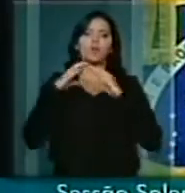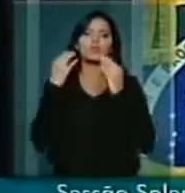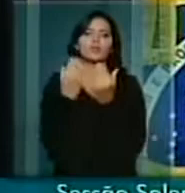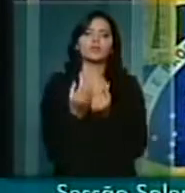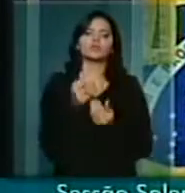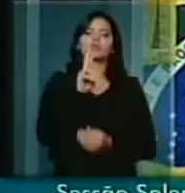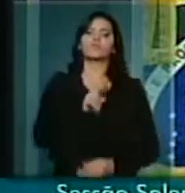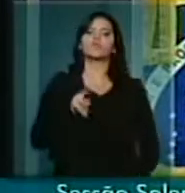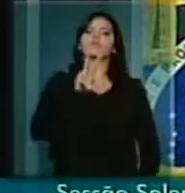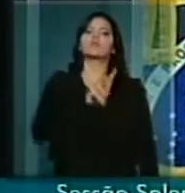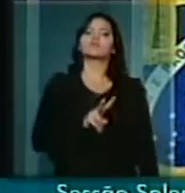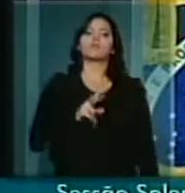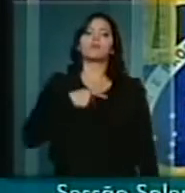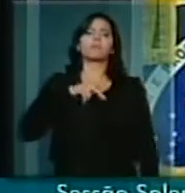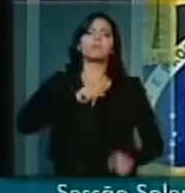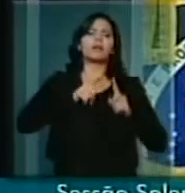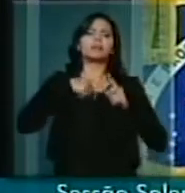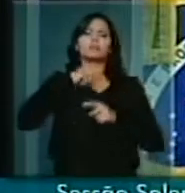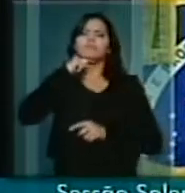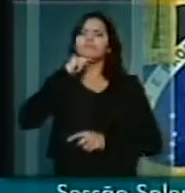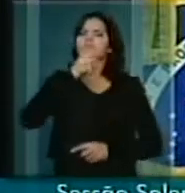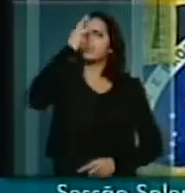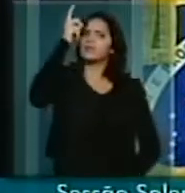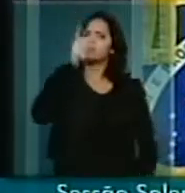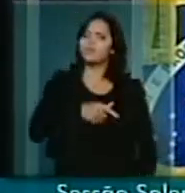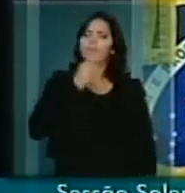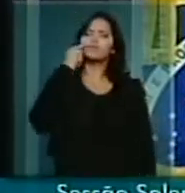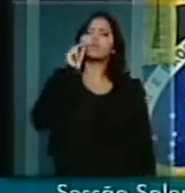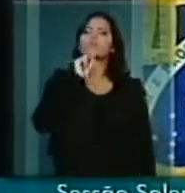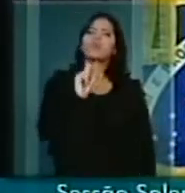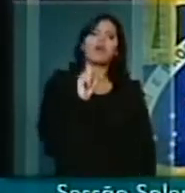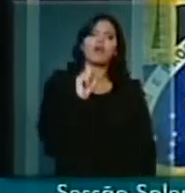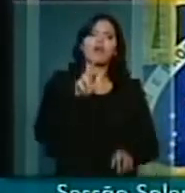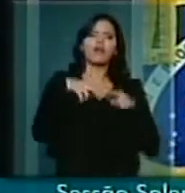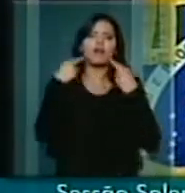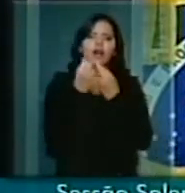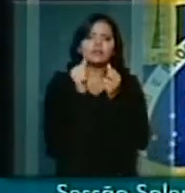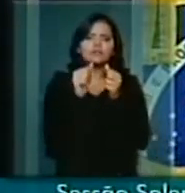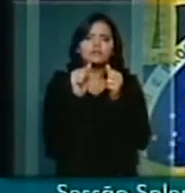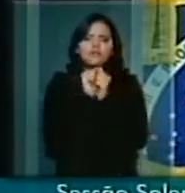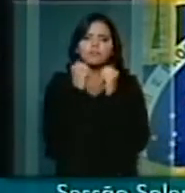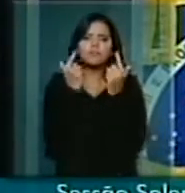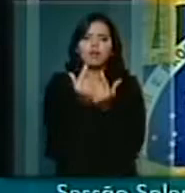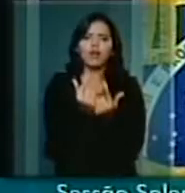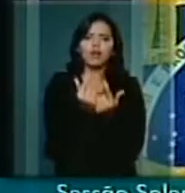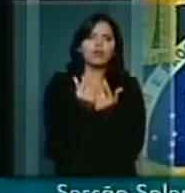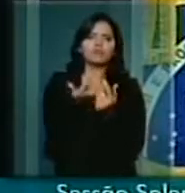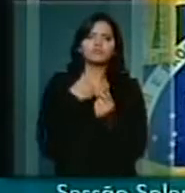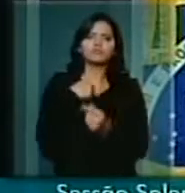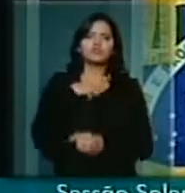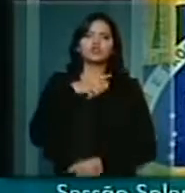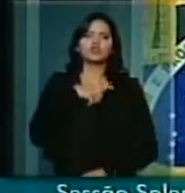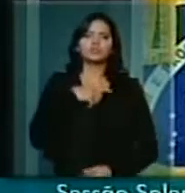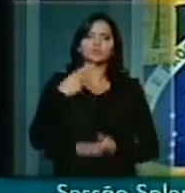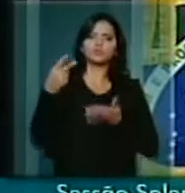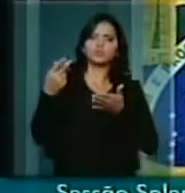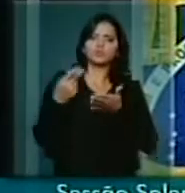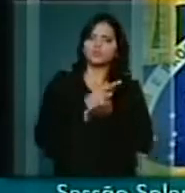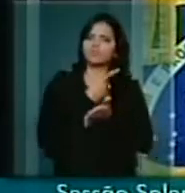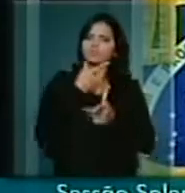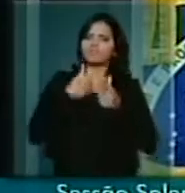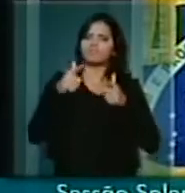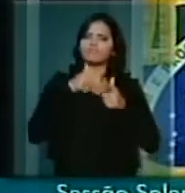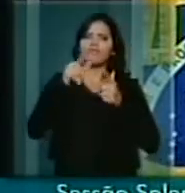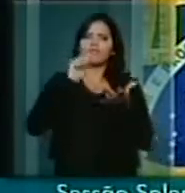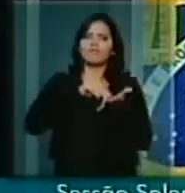Universitária. Mas ninguém nunca tinha pensado o que era a tal da Assembleia da Universidade. E havia uma situação tão crítica, de